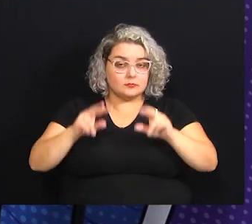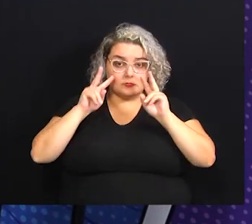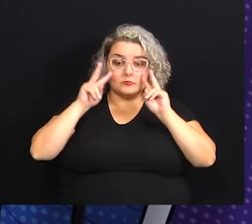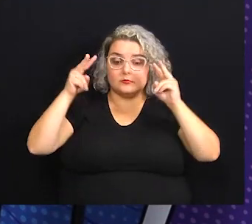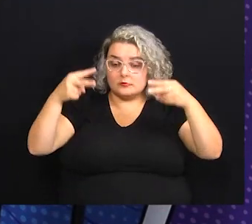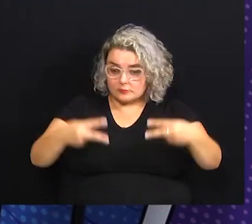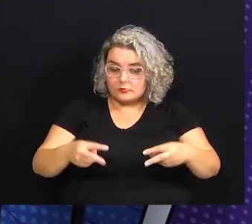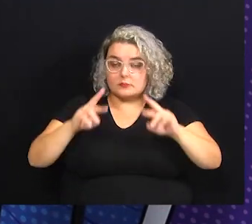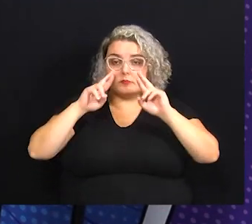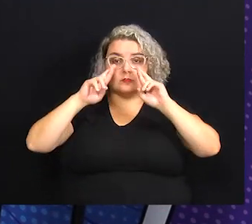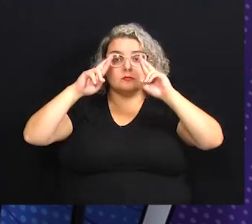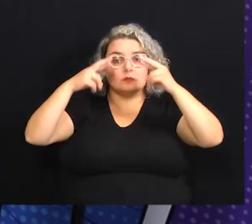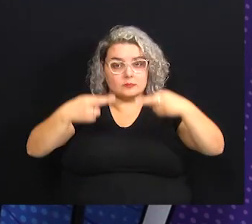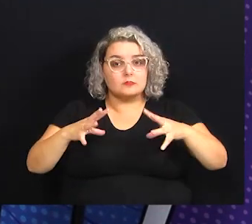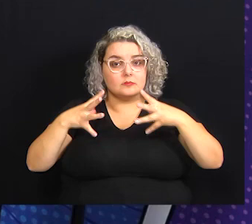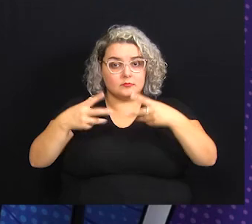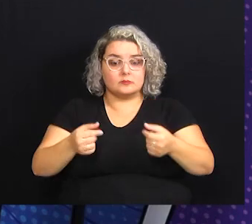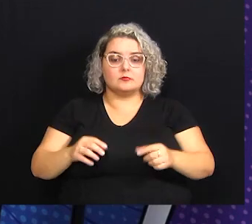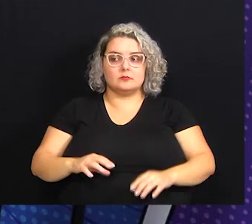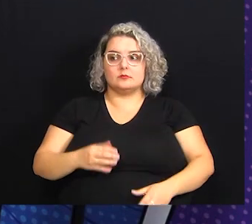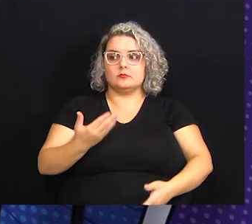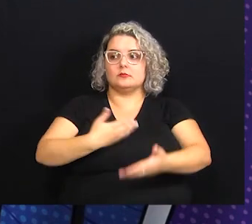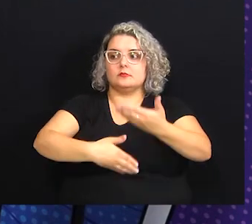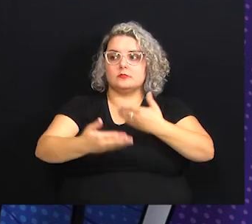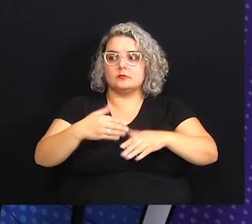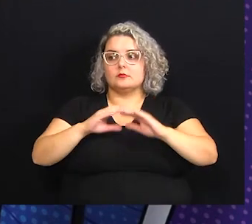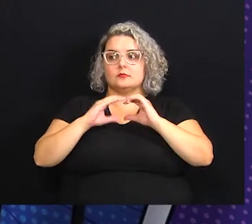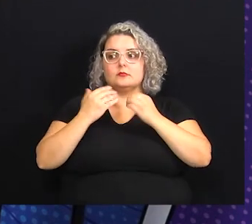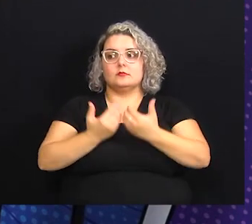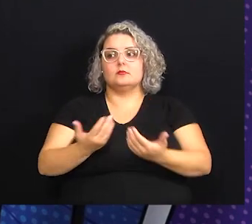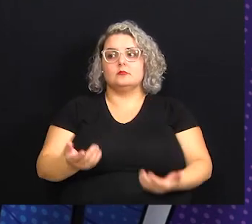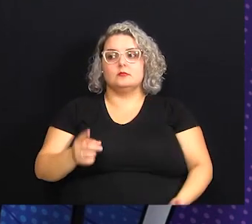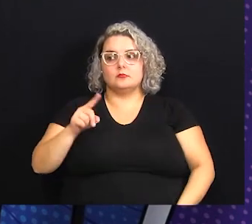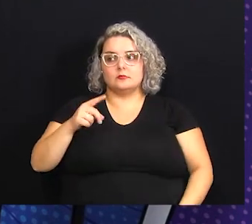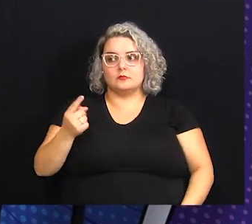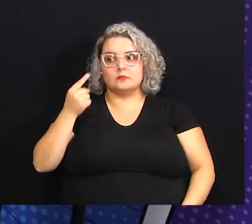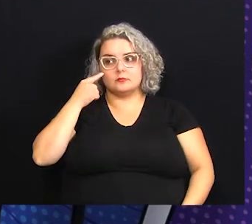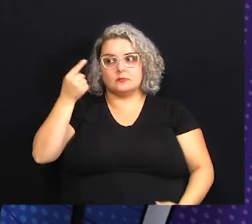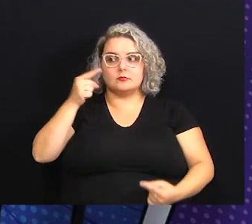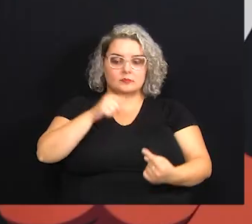ter essa comunicação com a comunidade. Então eu acho que esse é o